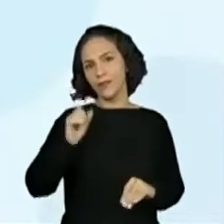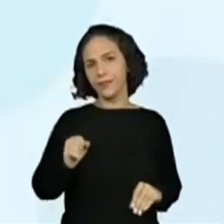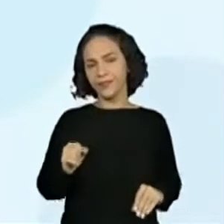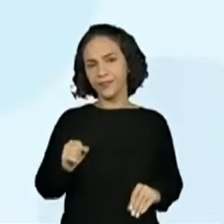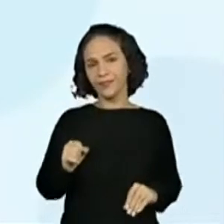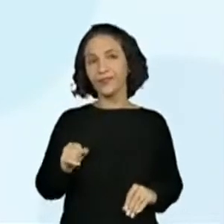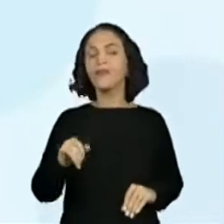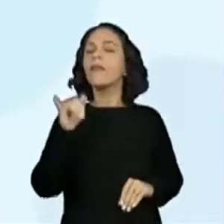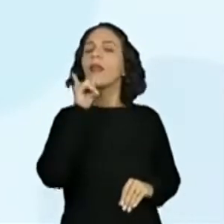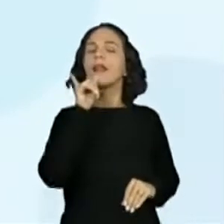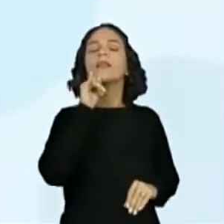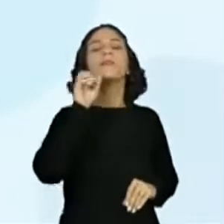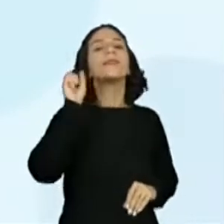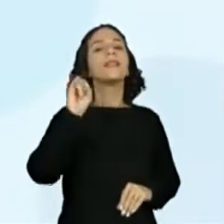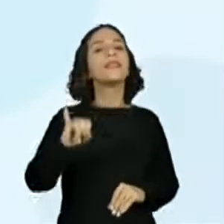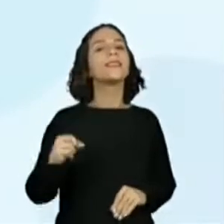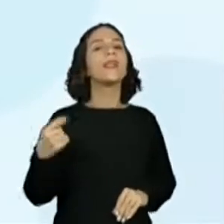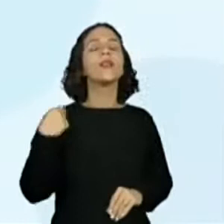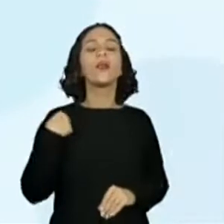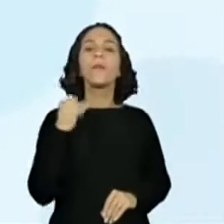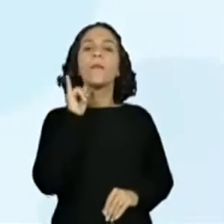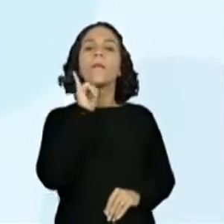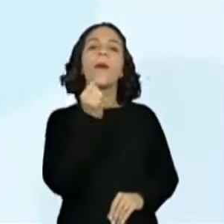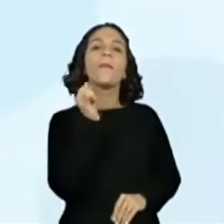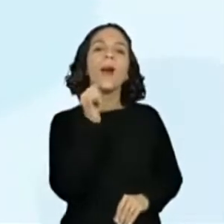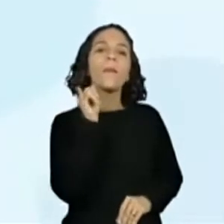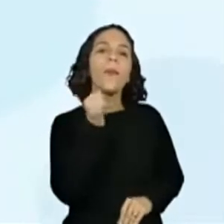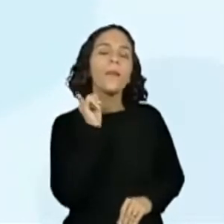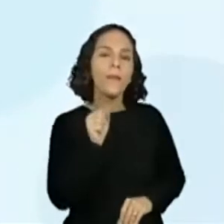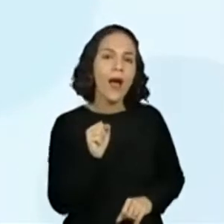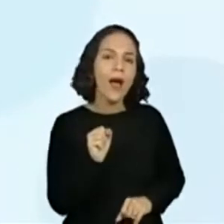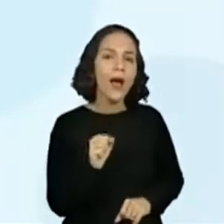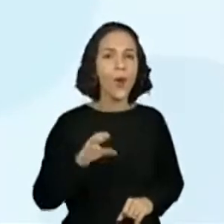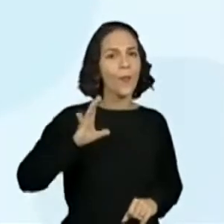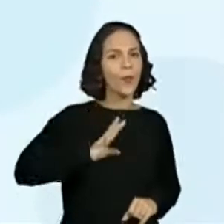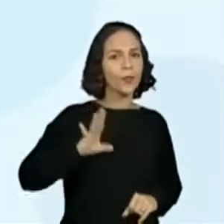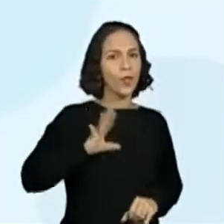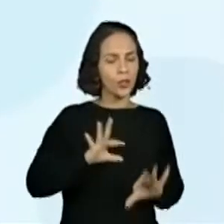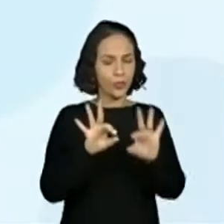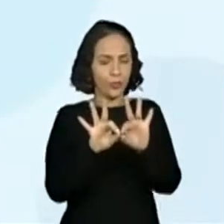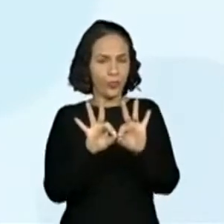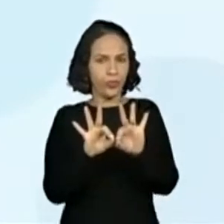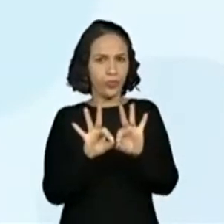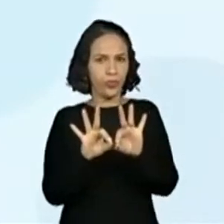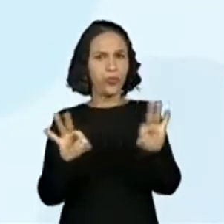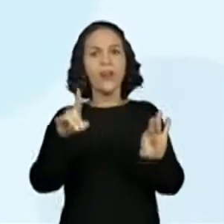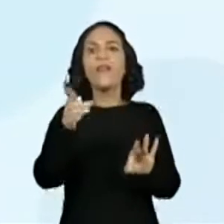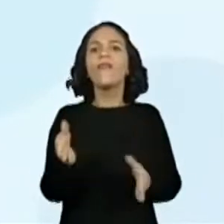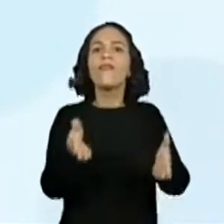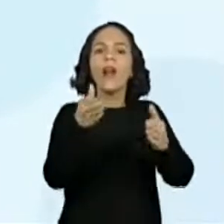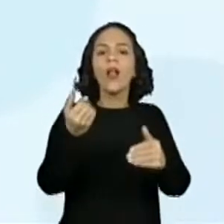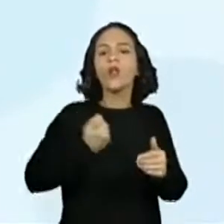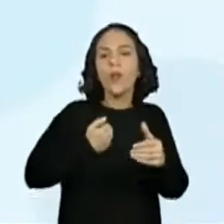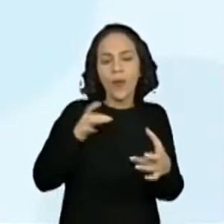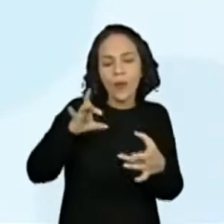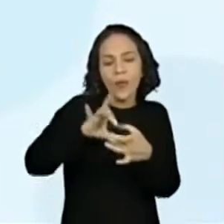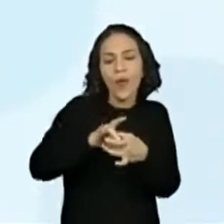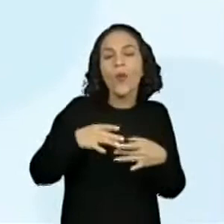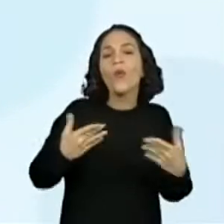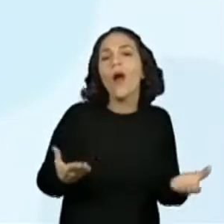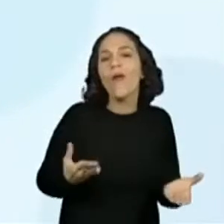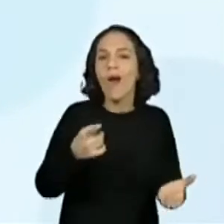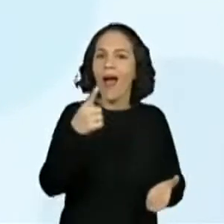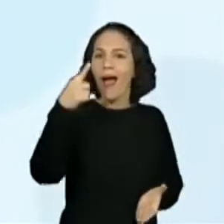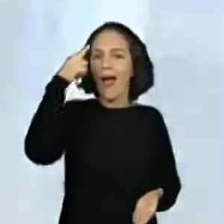um ditado aí para o Matheus e para o Bruno, a professora deles estivessem falando, registrem o número 26, eles já saberiam que é